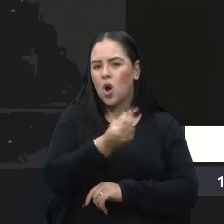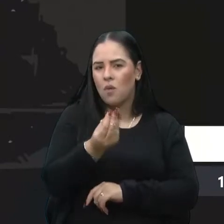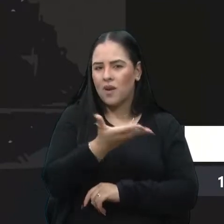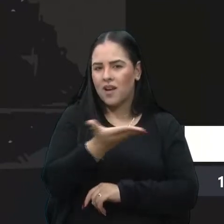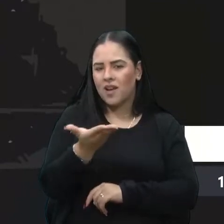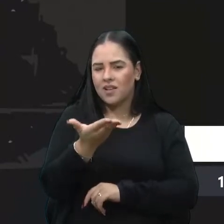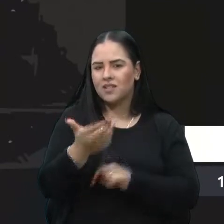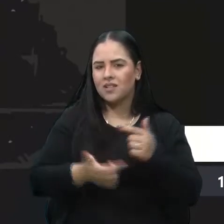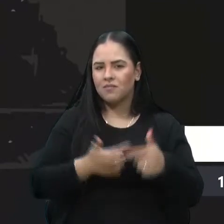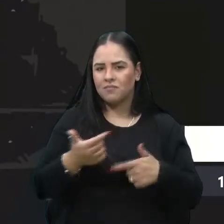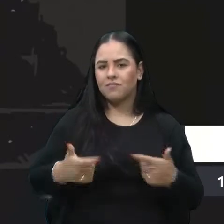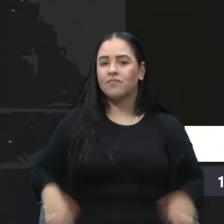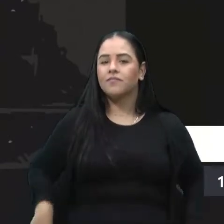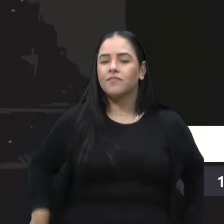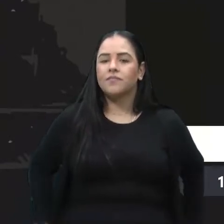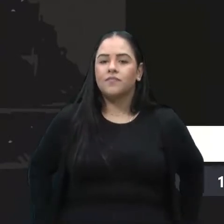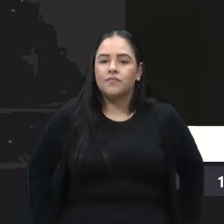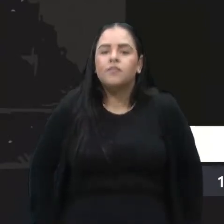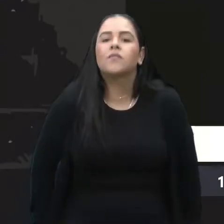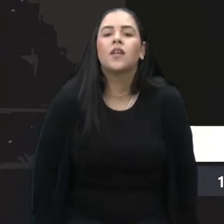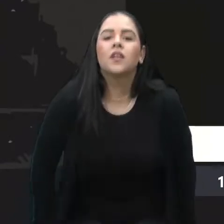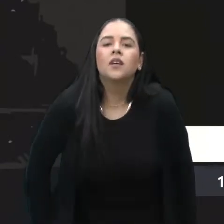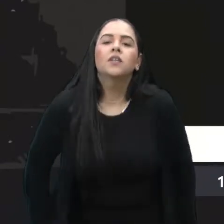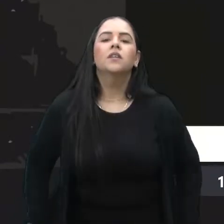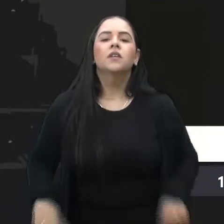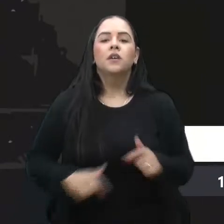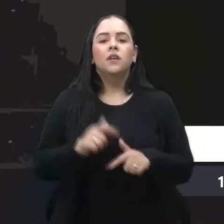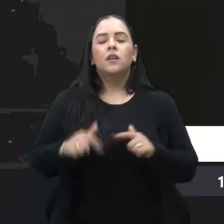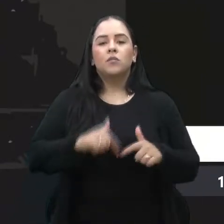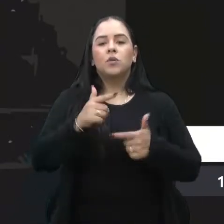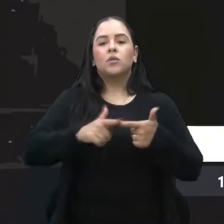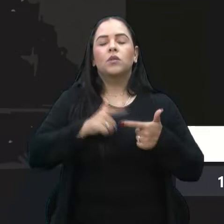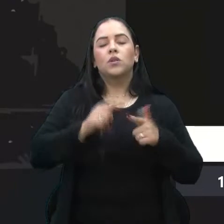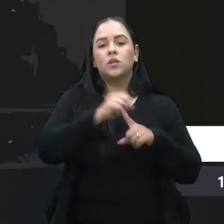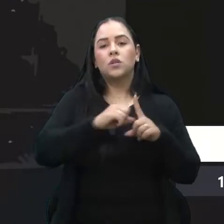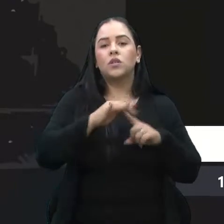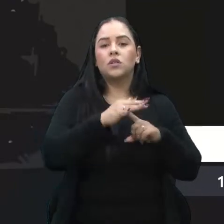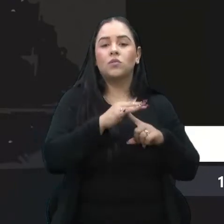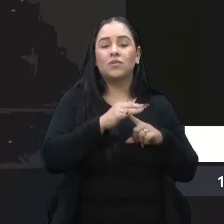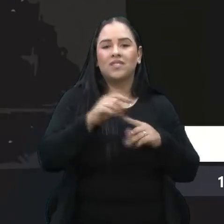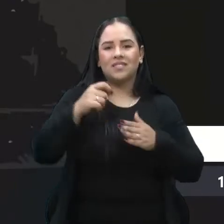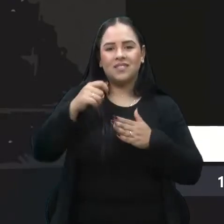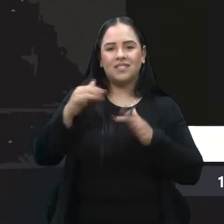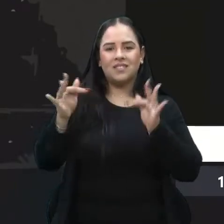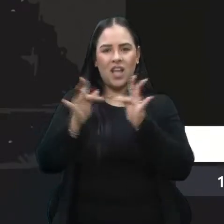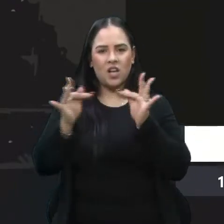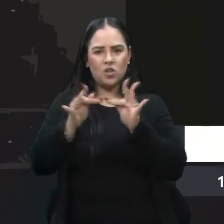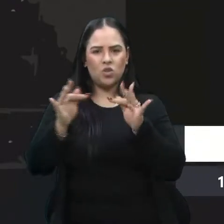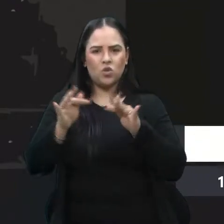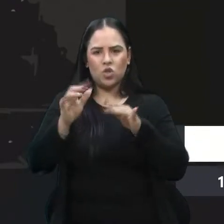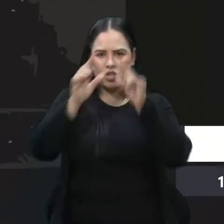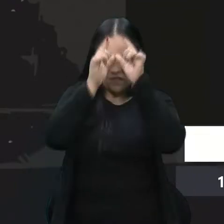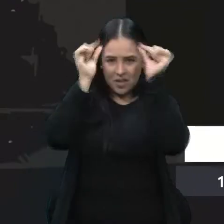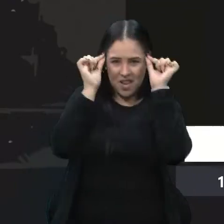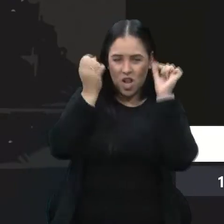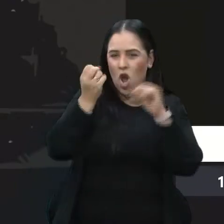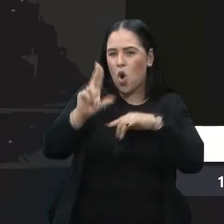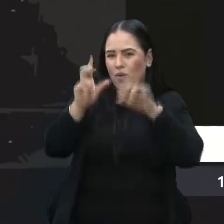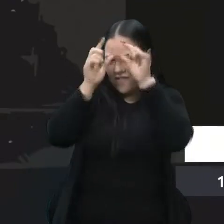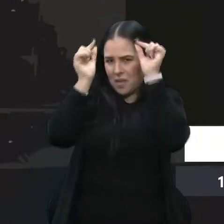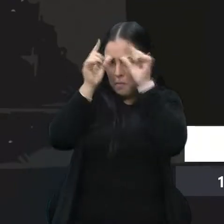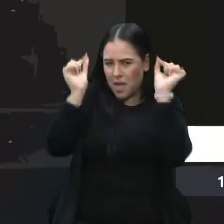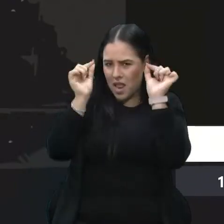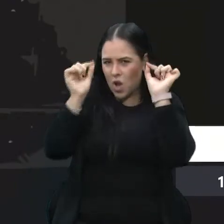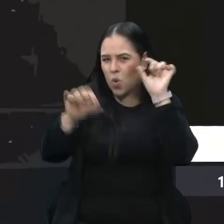problemas sociais que nós vivemos. Os colegas professores, um técnico em enfermagem ou uma enfermeira que atende numa UBS, quais são